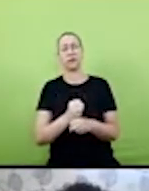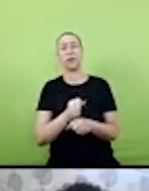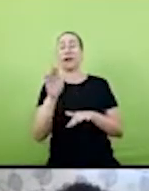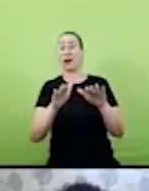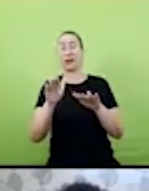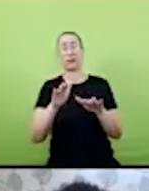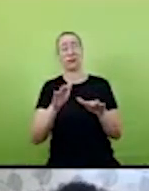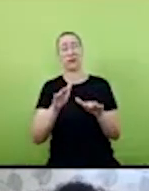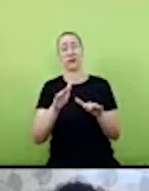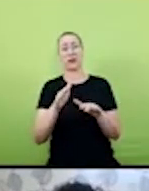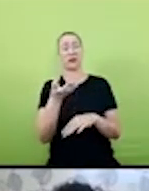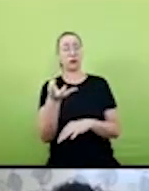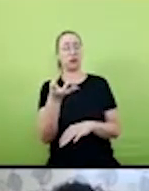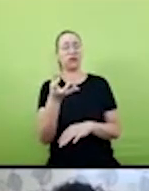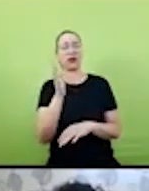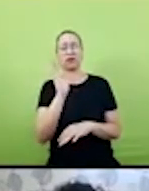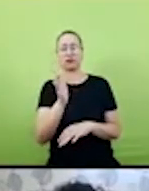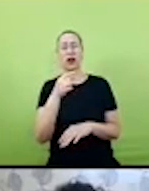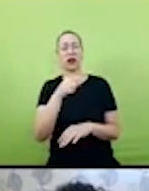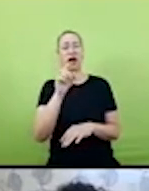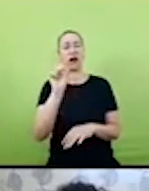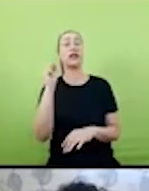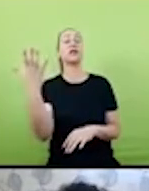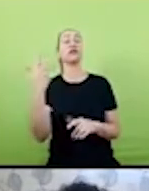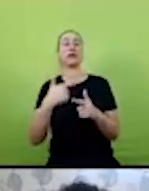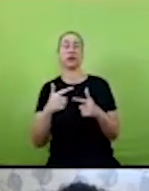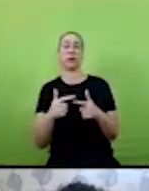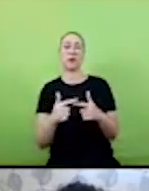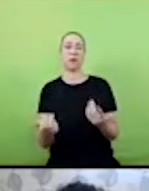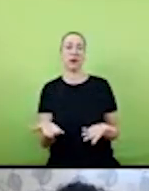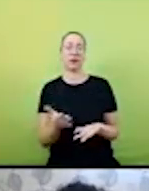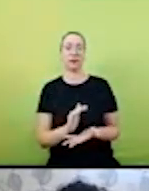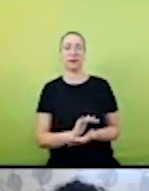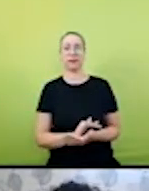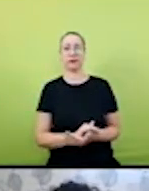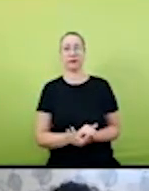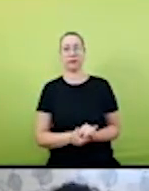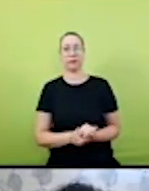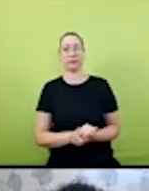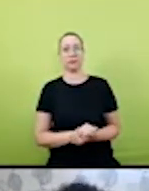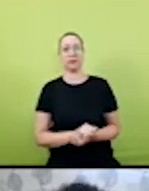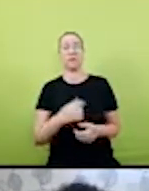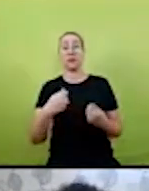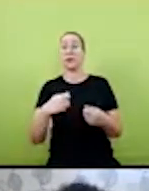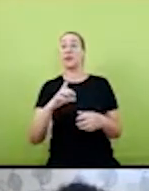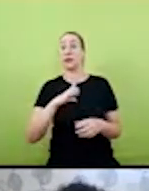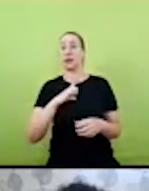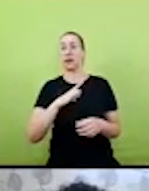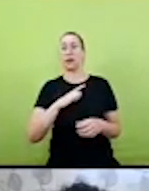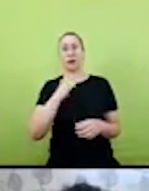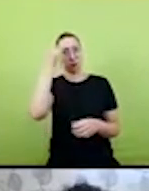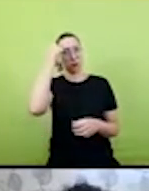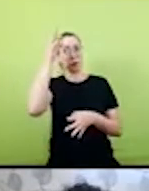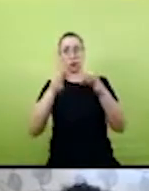né, eu acho que ninguém que tenha minimamente um senso de justiça pode aceitar